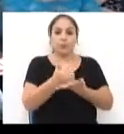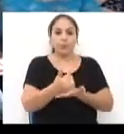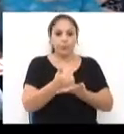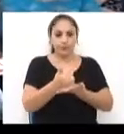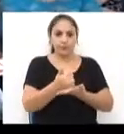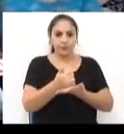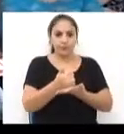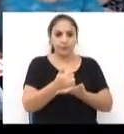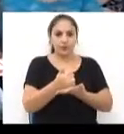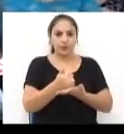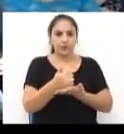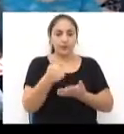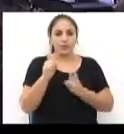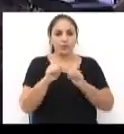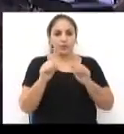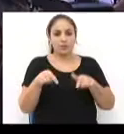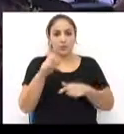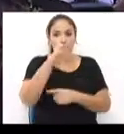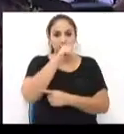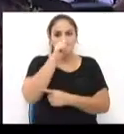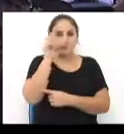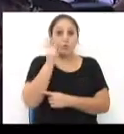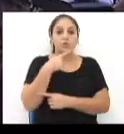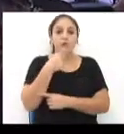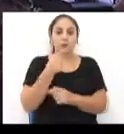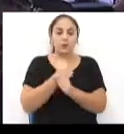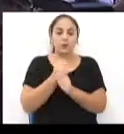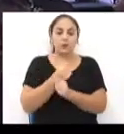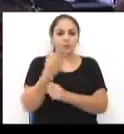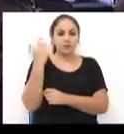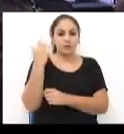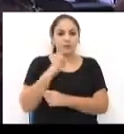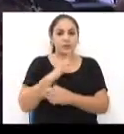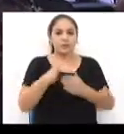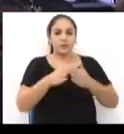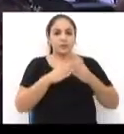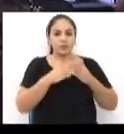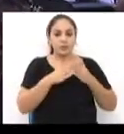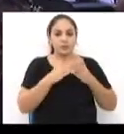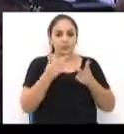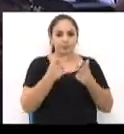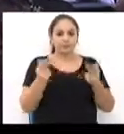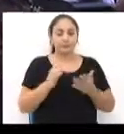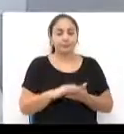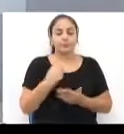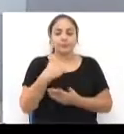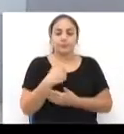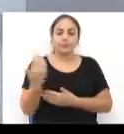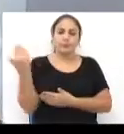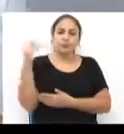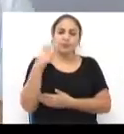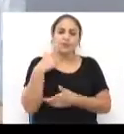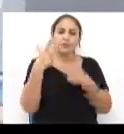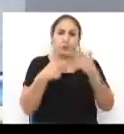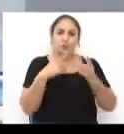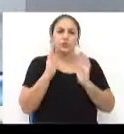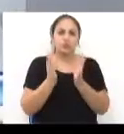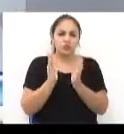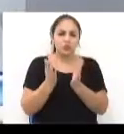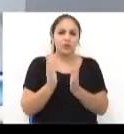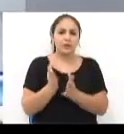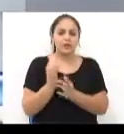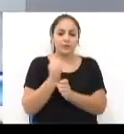ao funcionalismo municipal. Ele comentou que desde o ano passado tem defendido a causa. Eu vim falando,